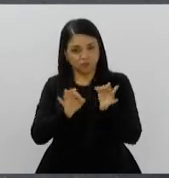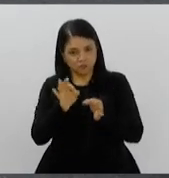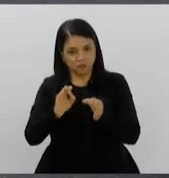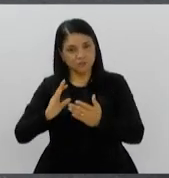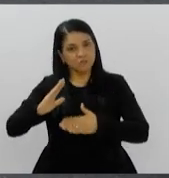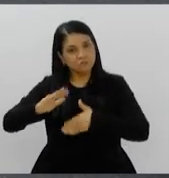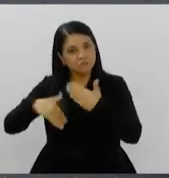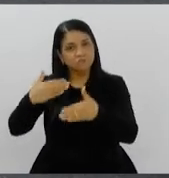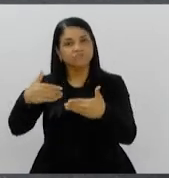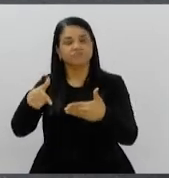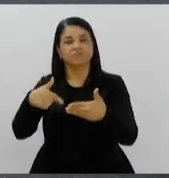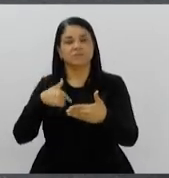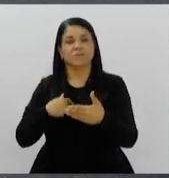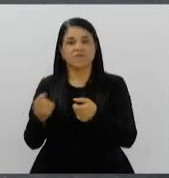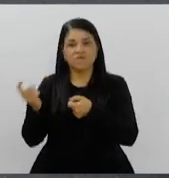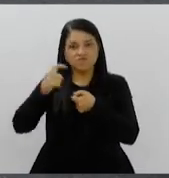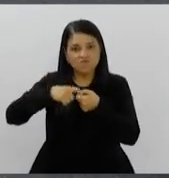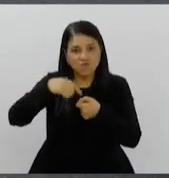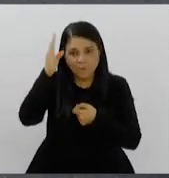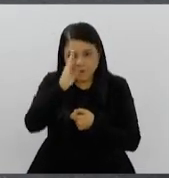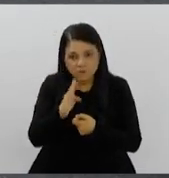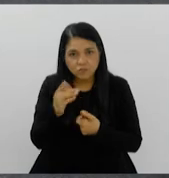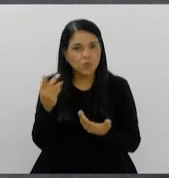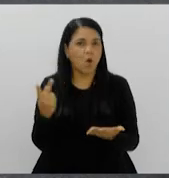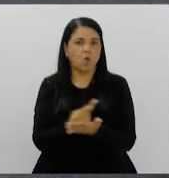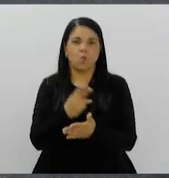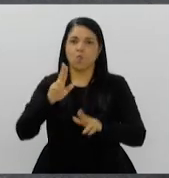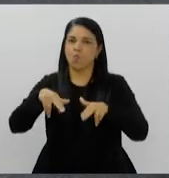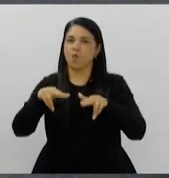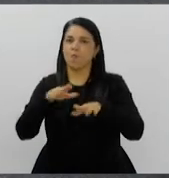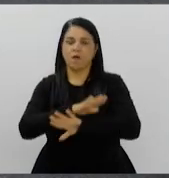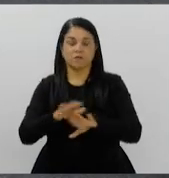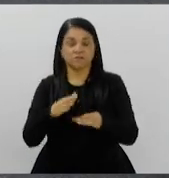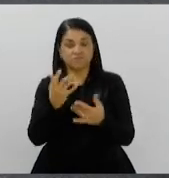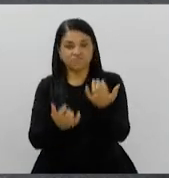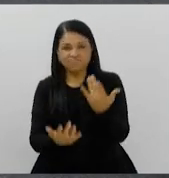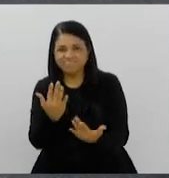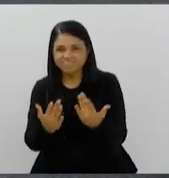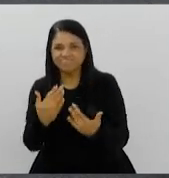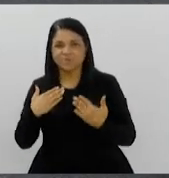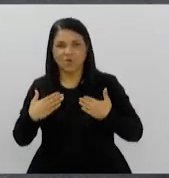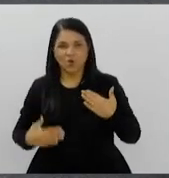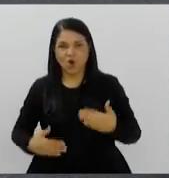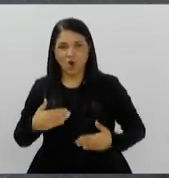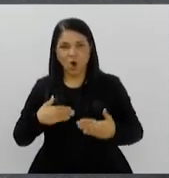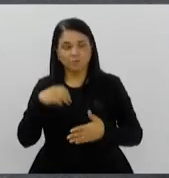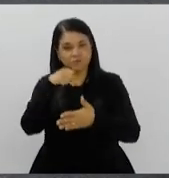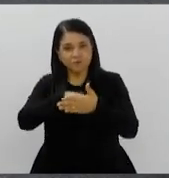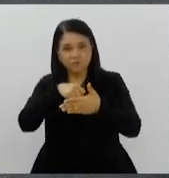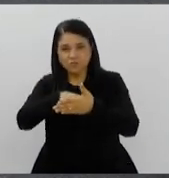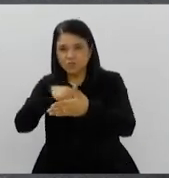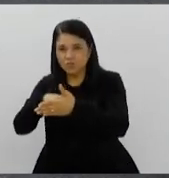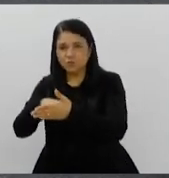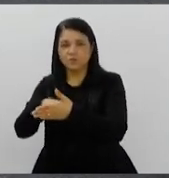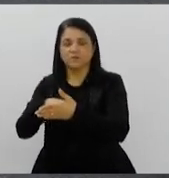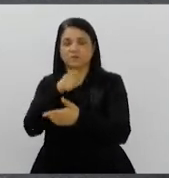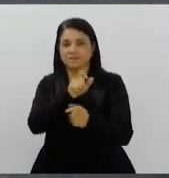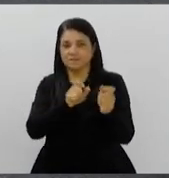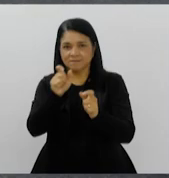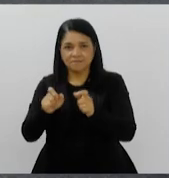no Brasil, do Estado brasileiro, incinerar corpos daqueles que lutam por democracia, de